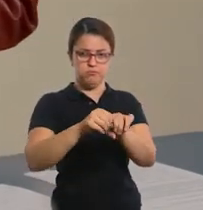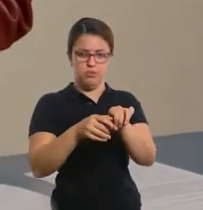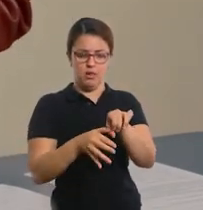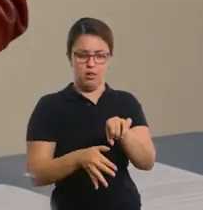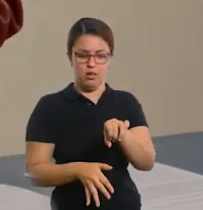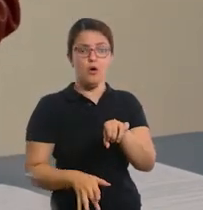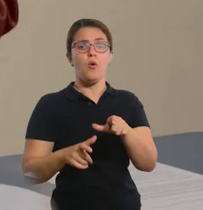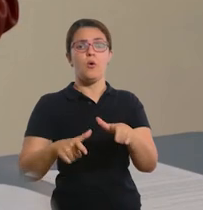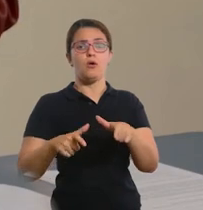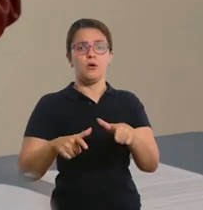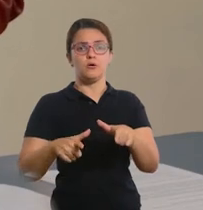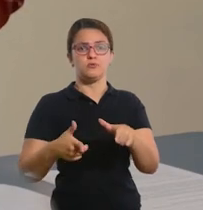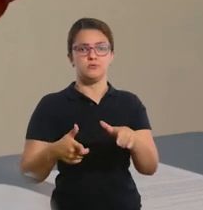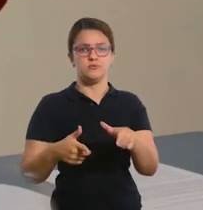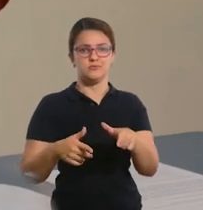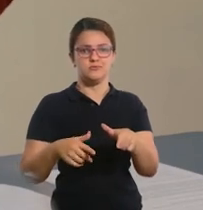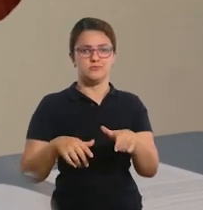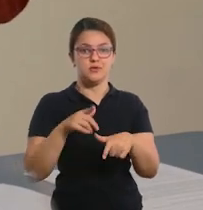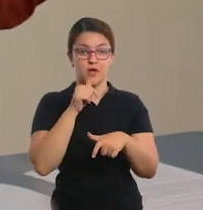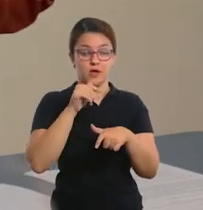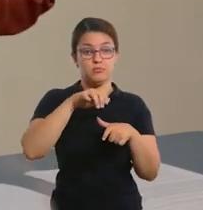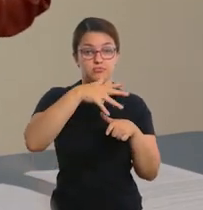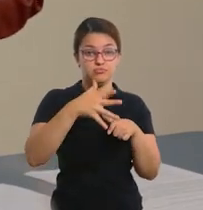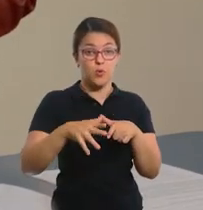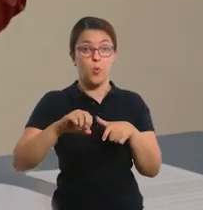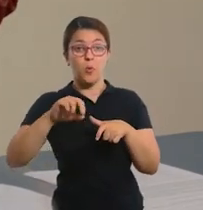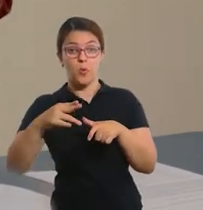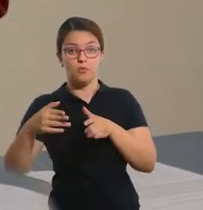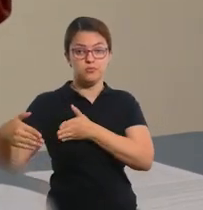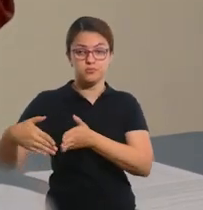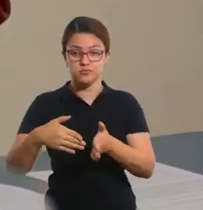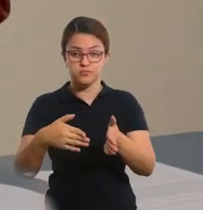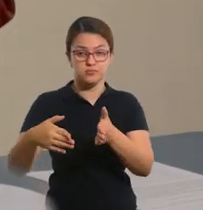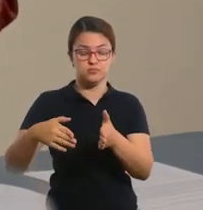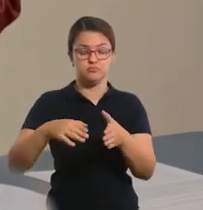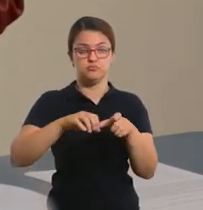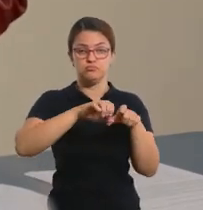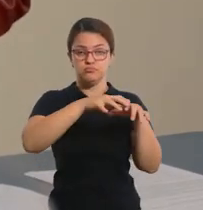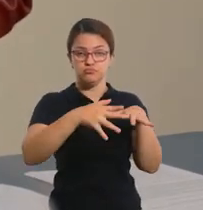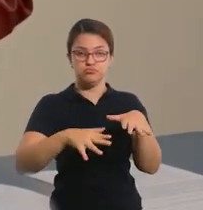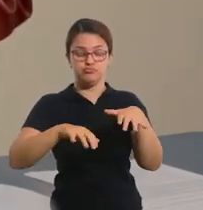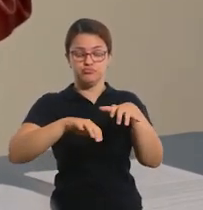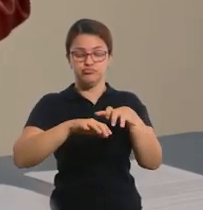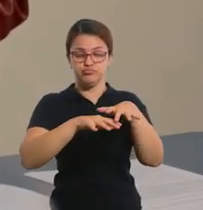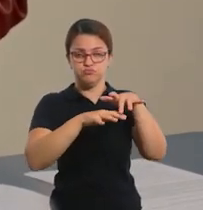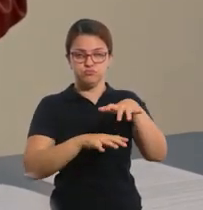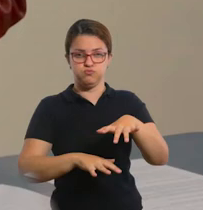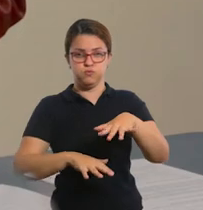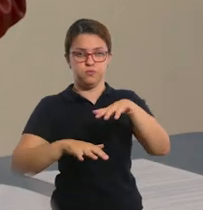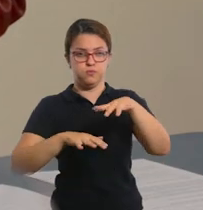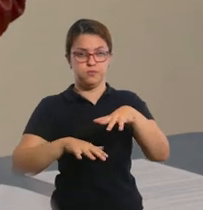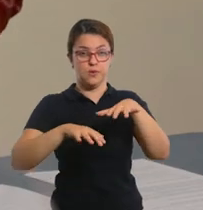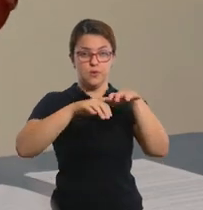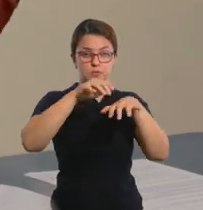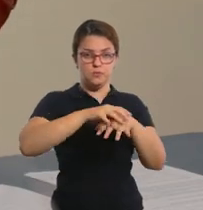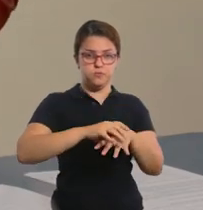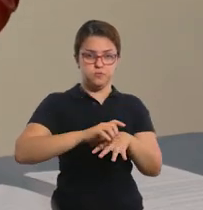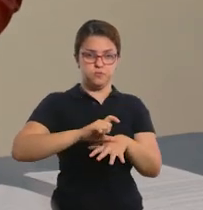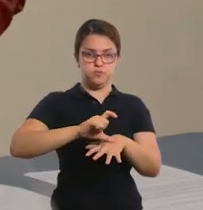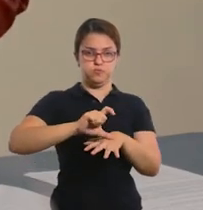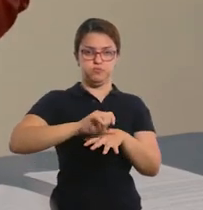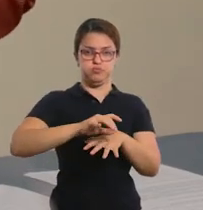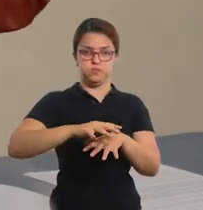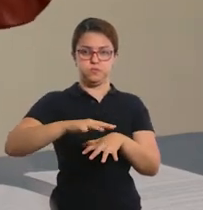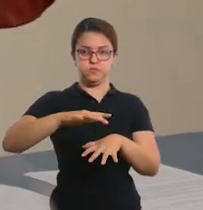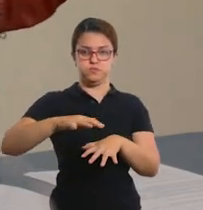água, crianças, ela vai cair aonde? No mar ou no rio. E aí ela forma uma camada grossa que vai impedir a passagem da luz do sol e o